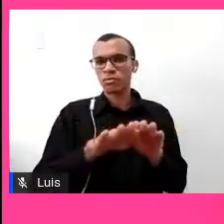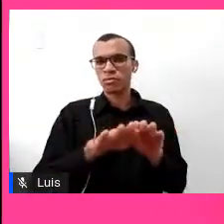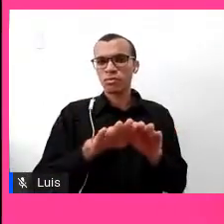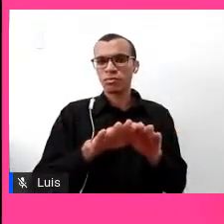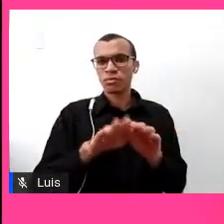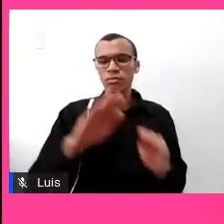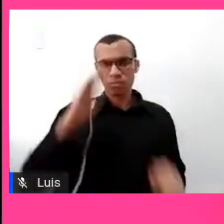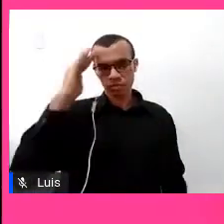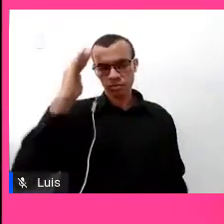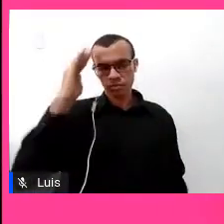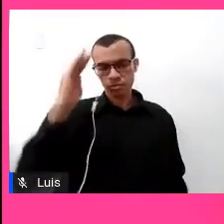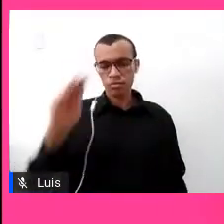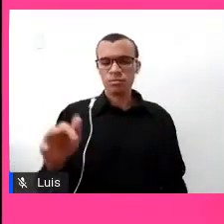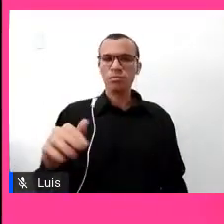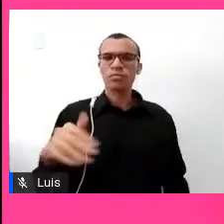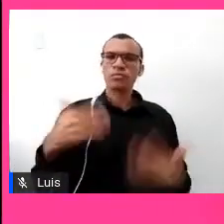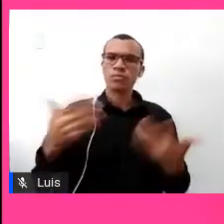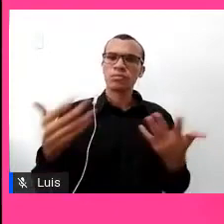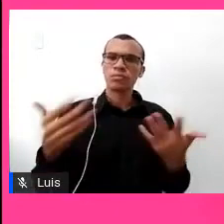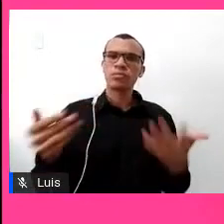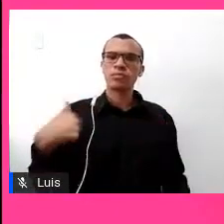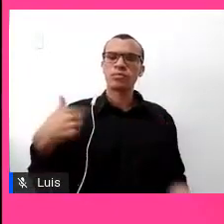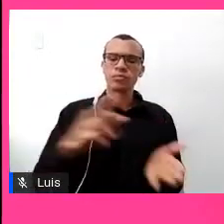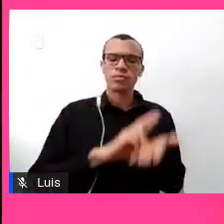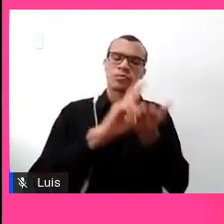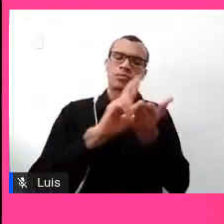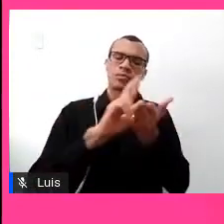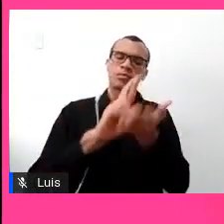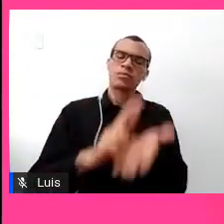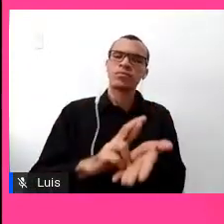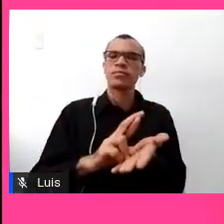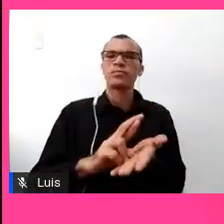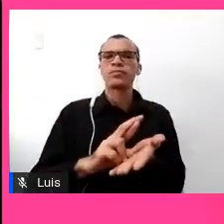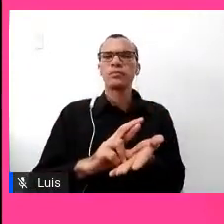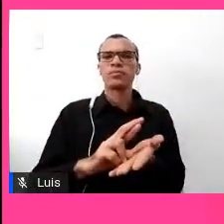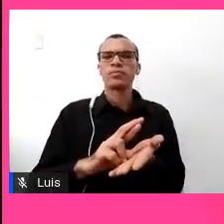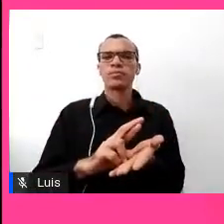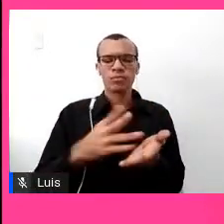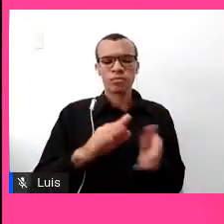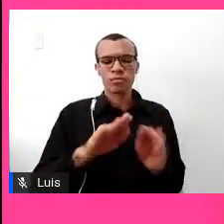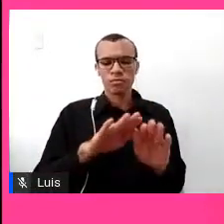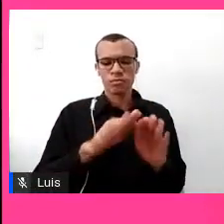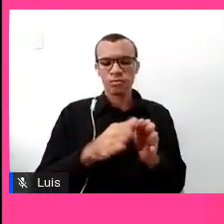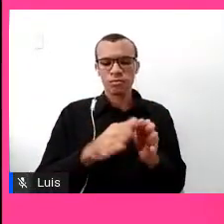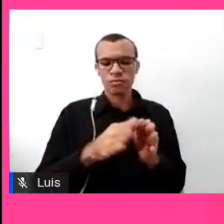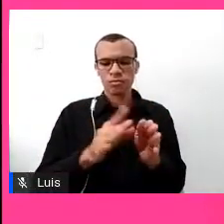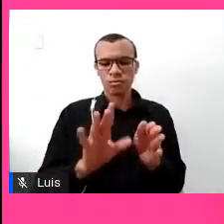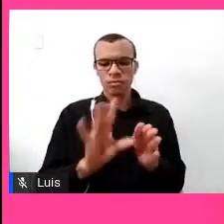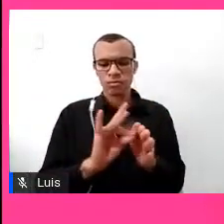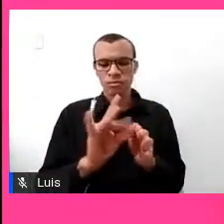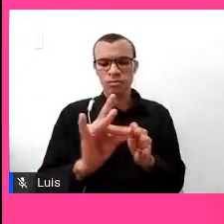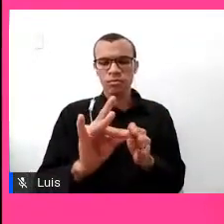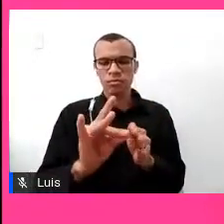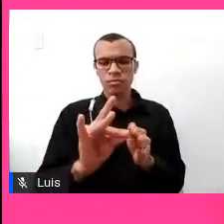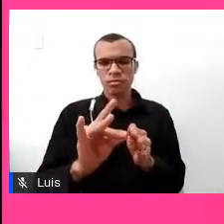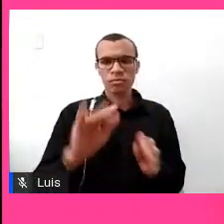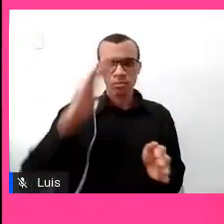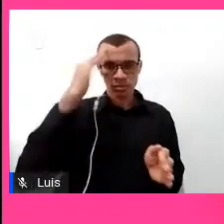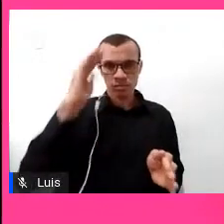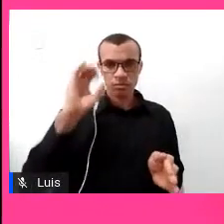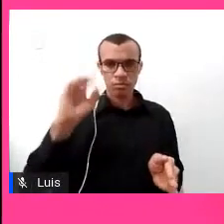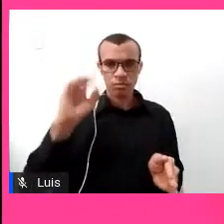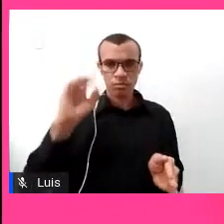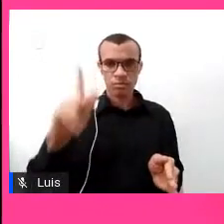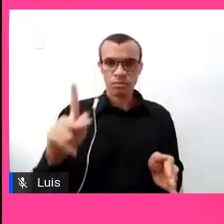Então, essa é a minha referência manual de dobrar e colar. Ok? Ah, mas nesse caso